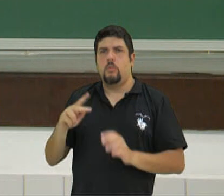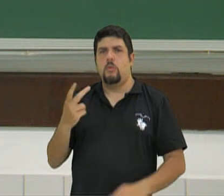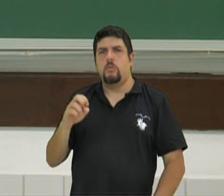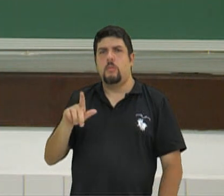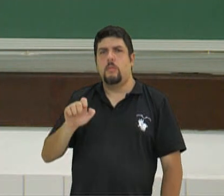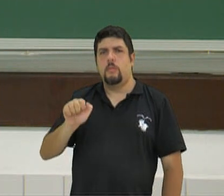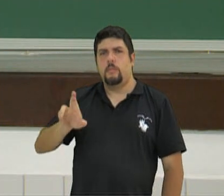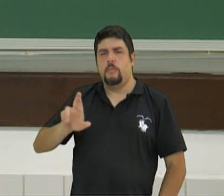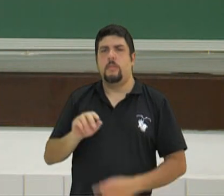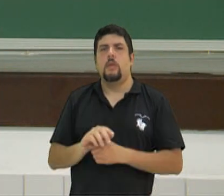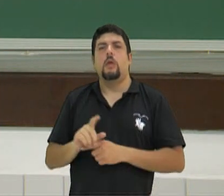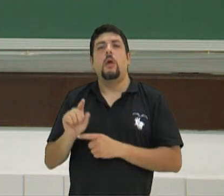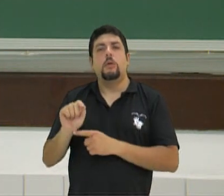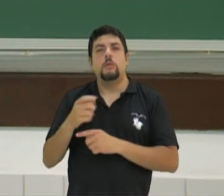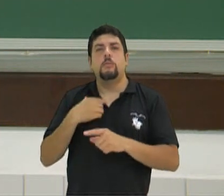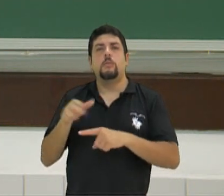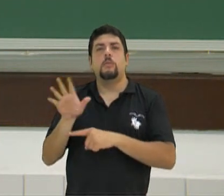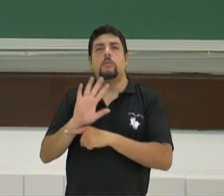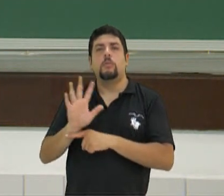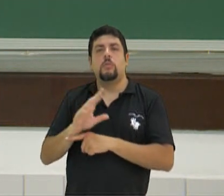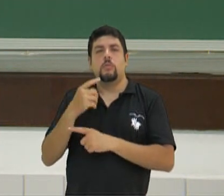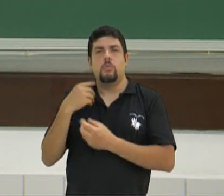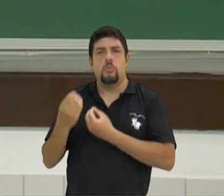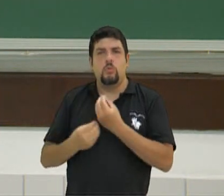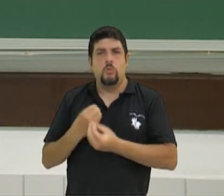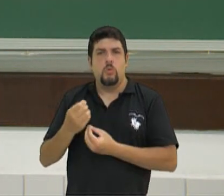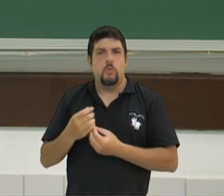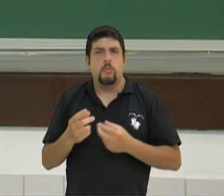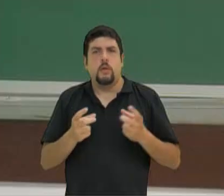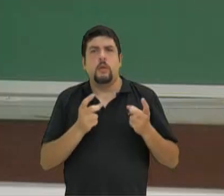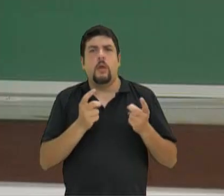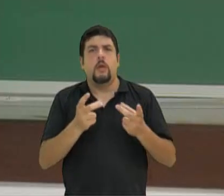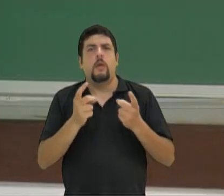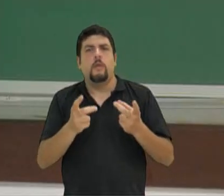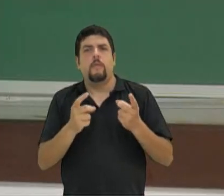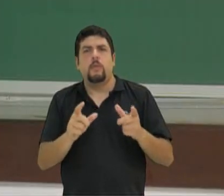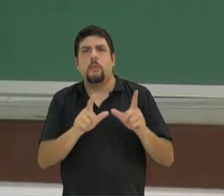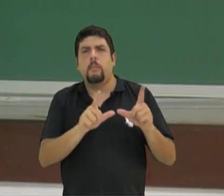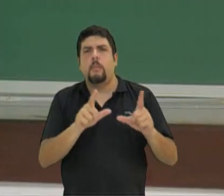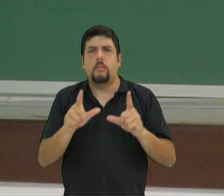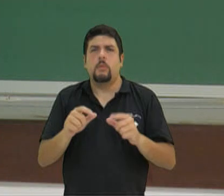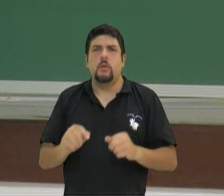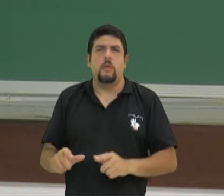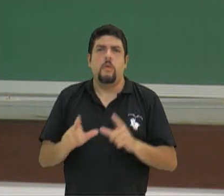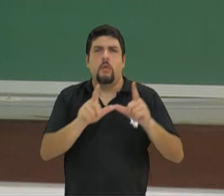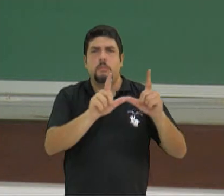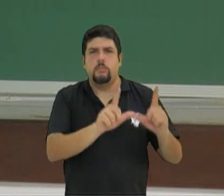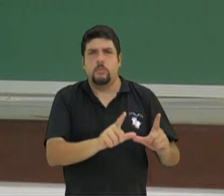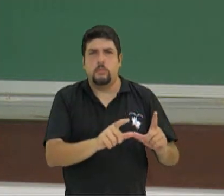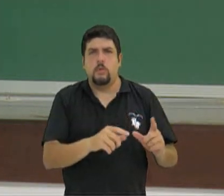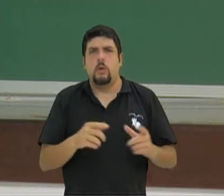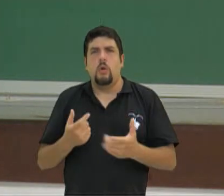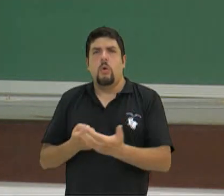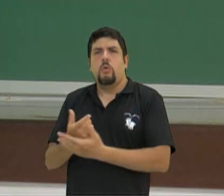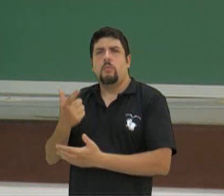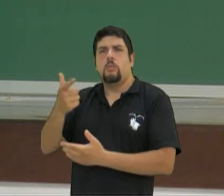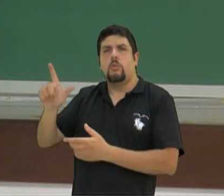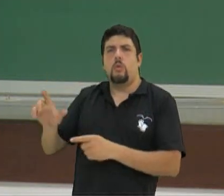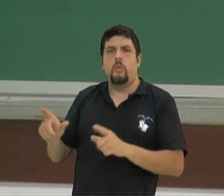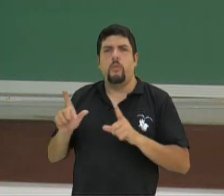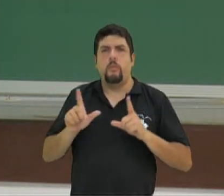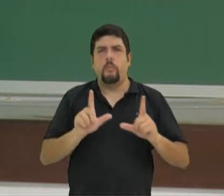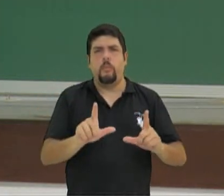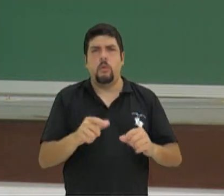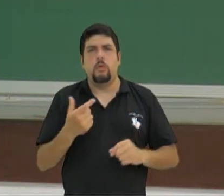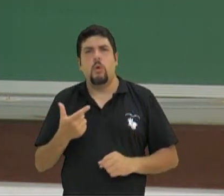tá? E os filmes eles eram vendidos em pedaços, você comprava e podia misturar com outro, porque não tinha esse negócio de patente, de registro, não